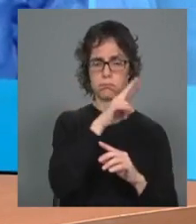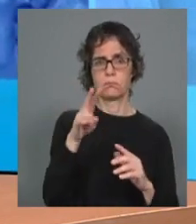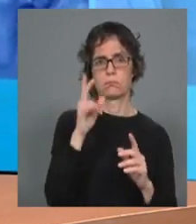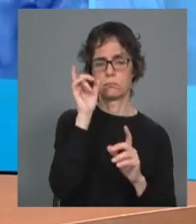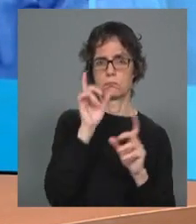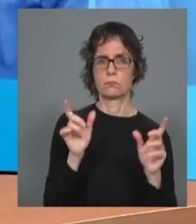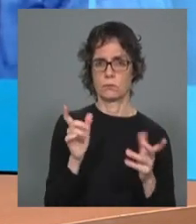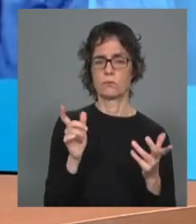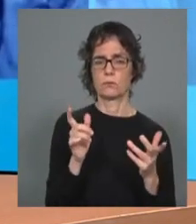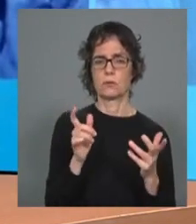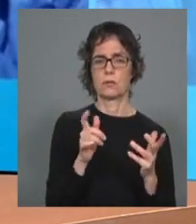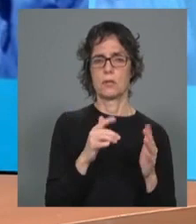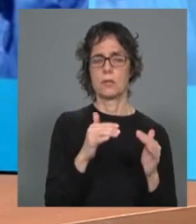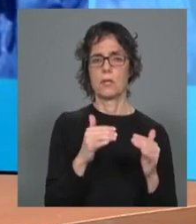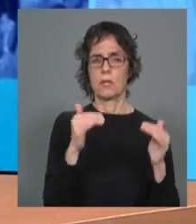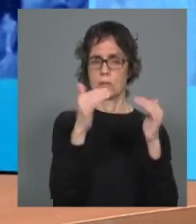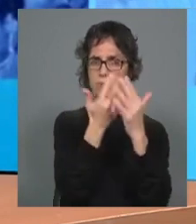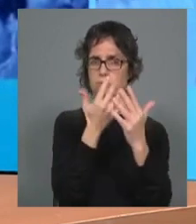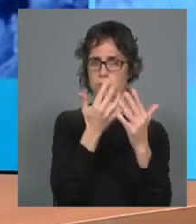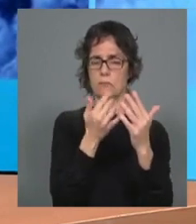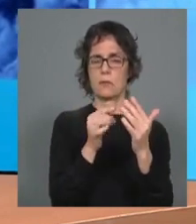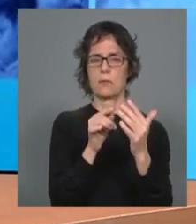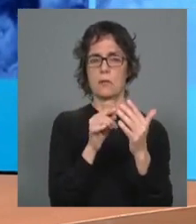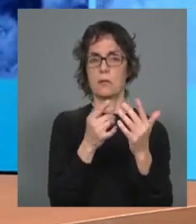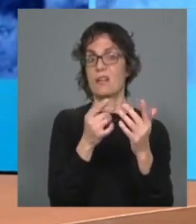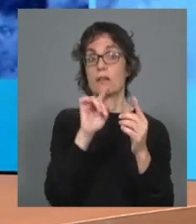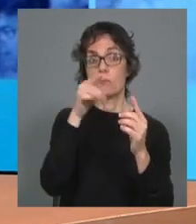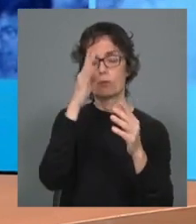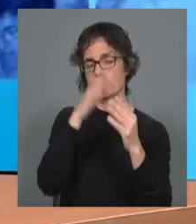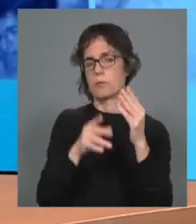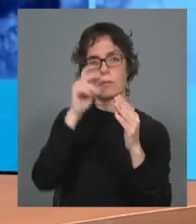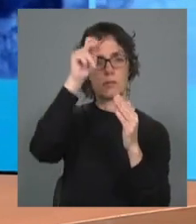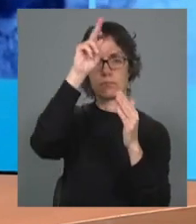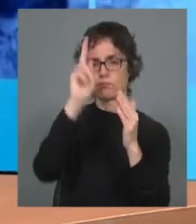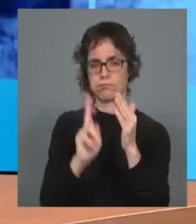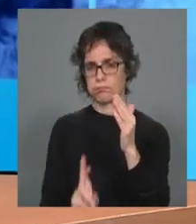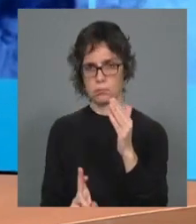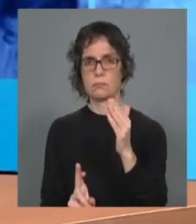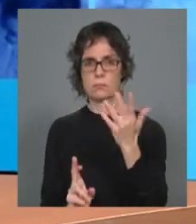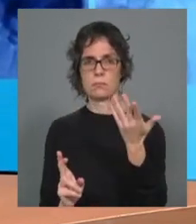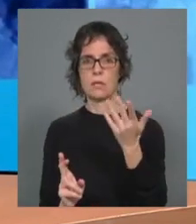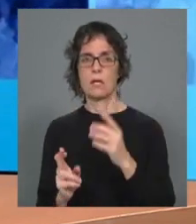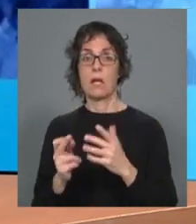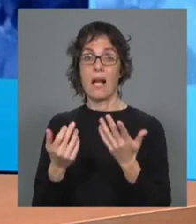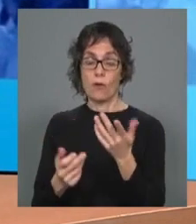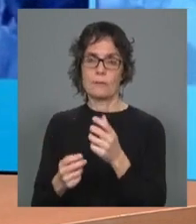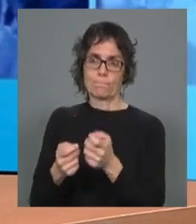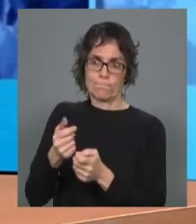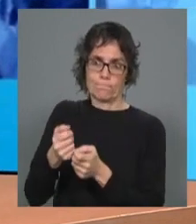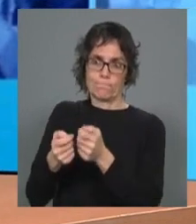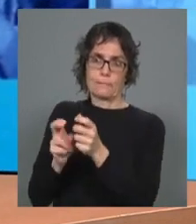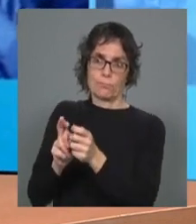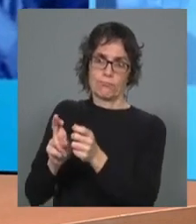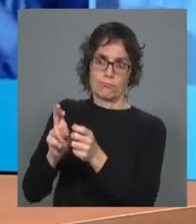muito significativo, que, entretanto, ainda não voltámos a atingir. O nosso museu, como todos os outros grandes